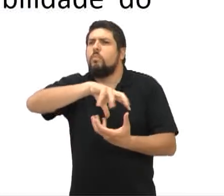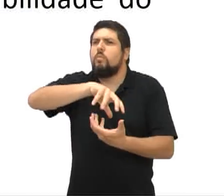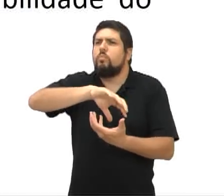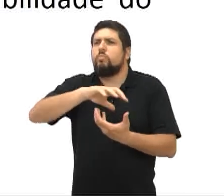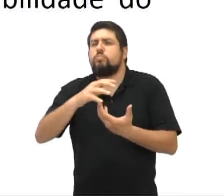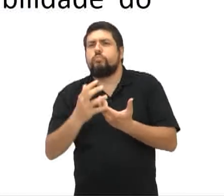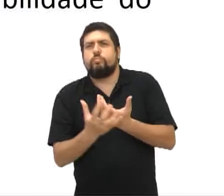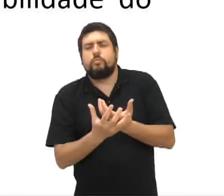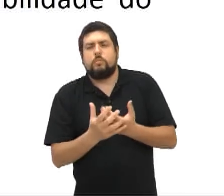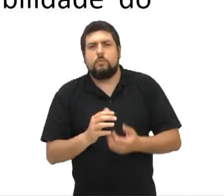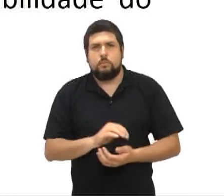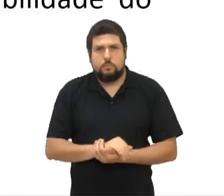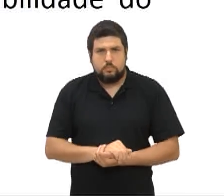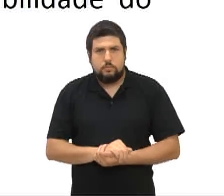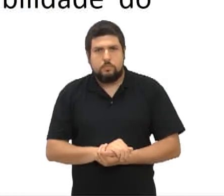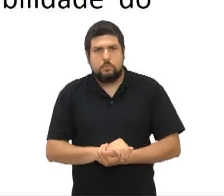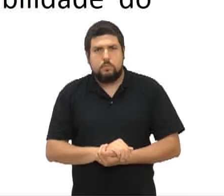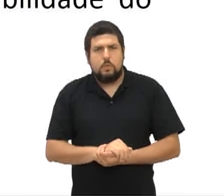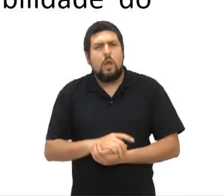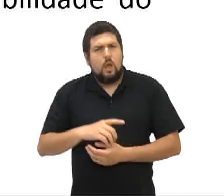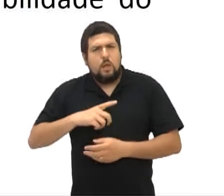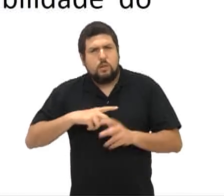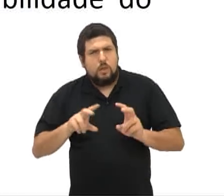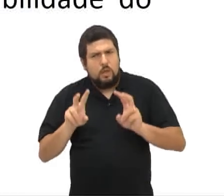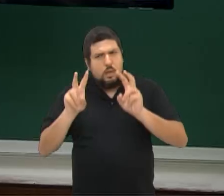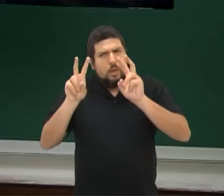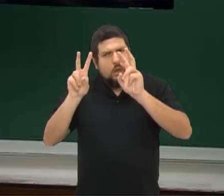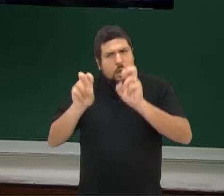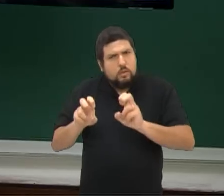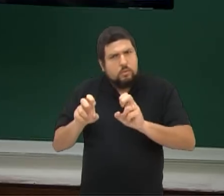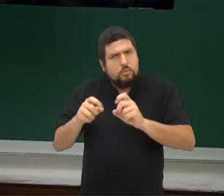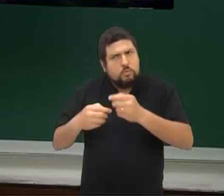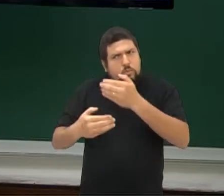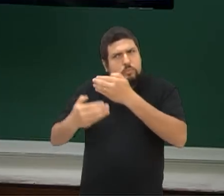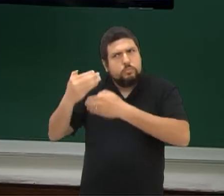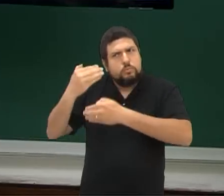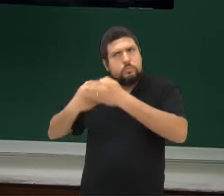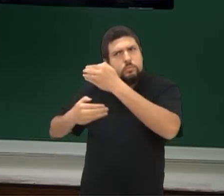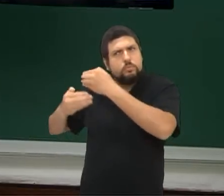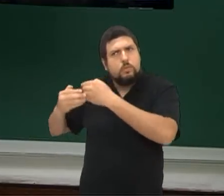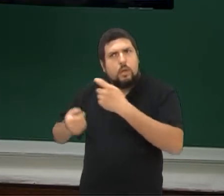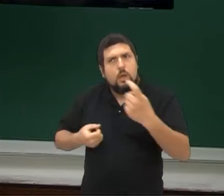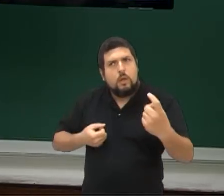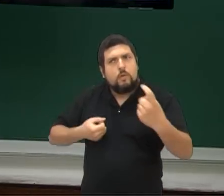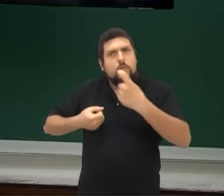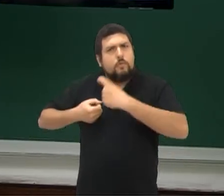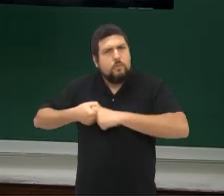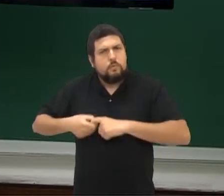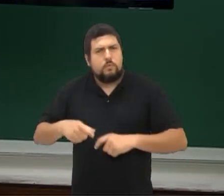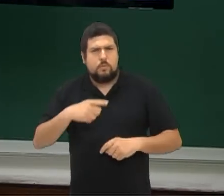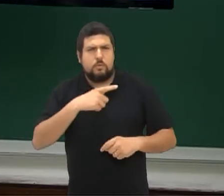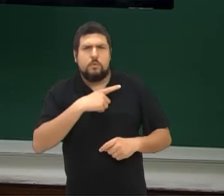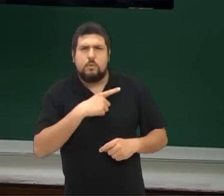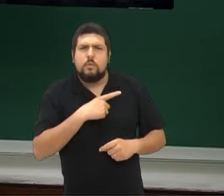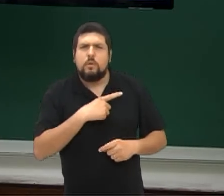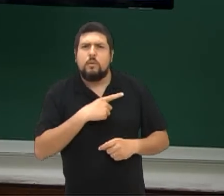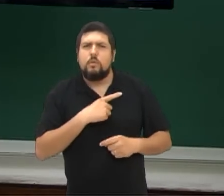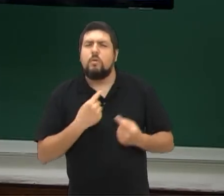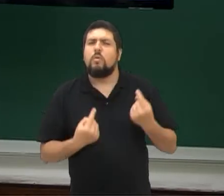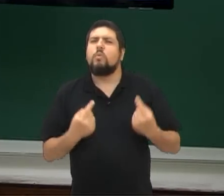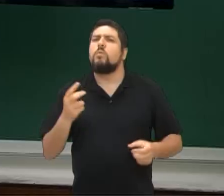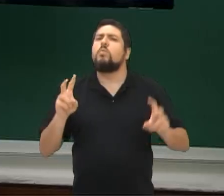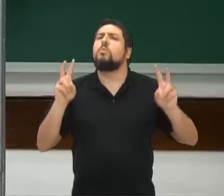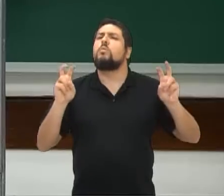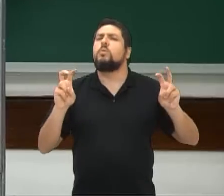autora retoma algum assunto que ela já tinha tratado anteriormente? Ela retoma alguma coisa que ela disse antes? Qual assunto